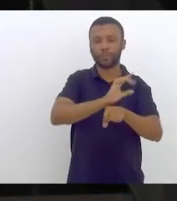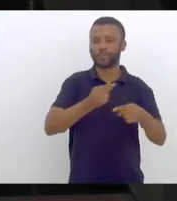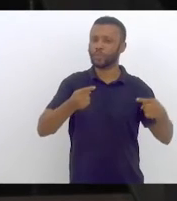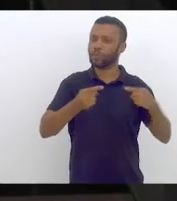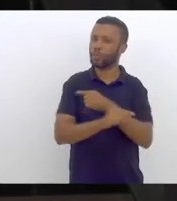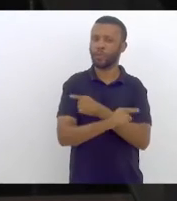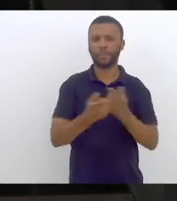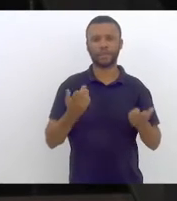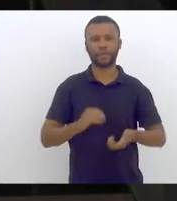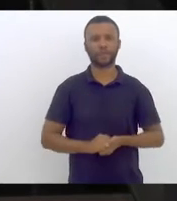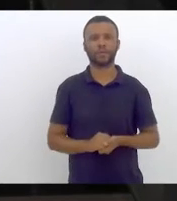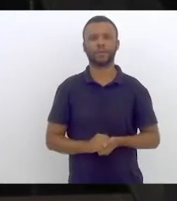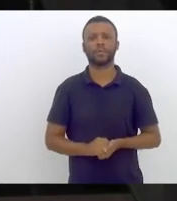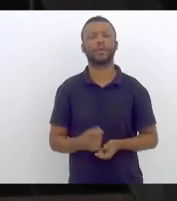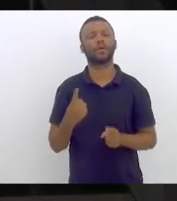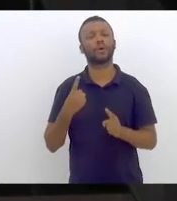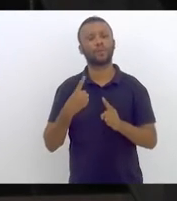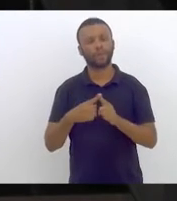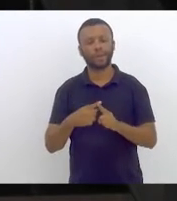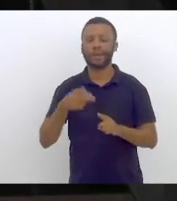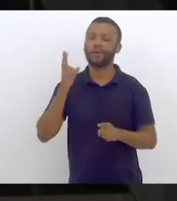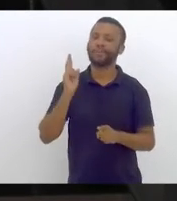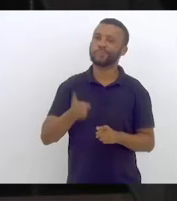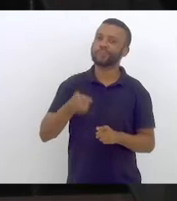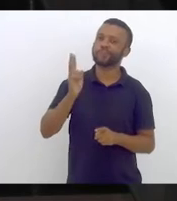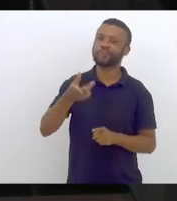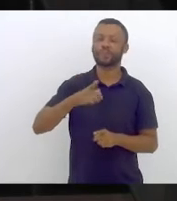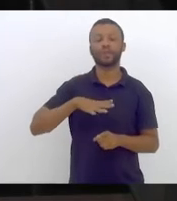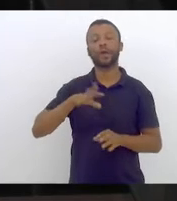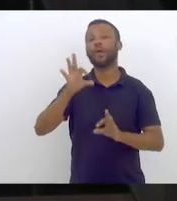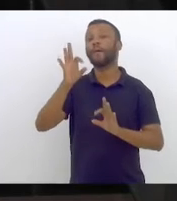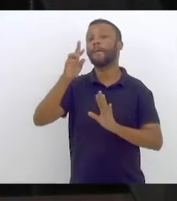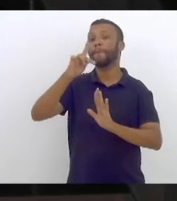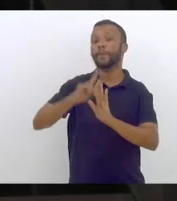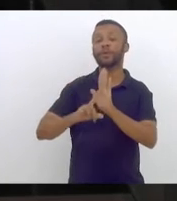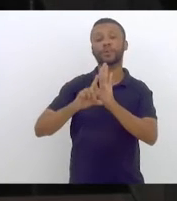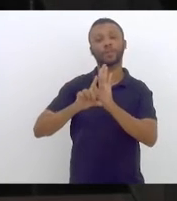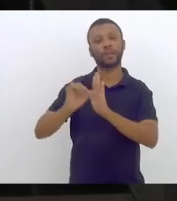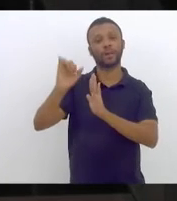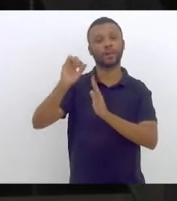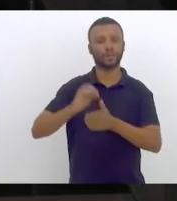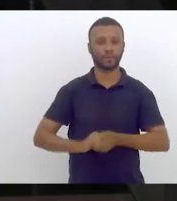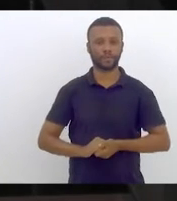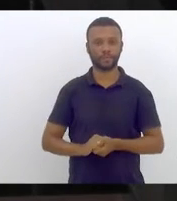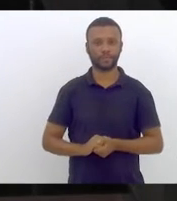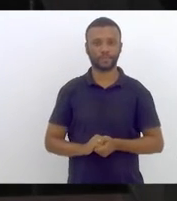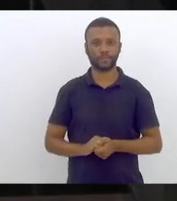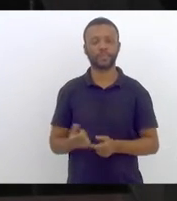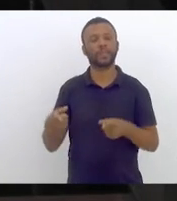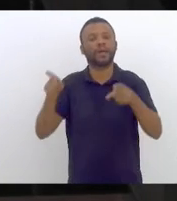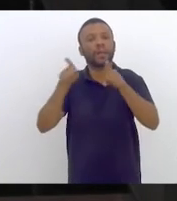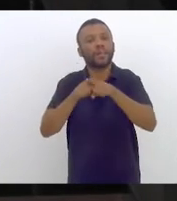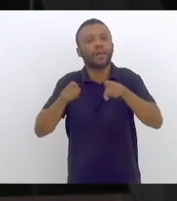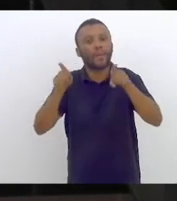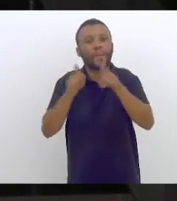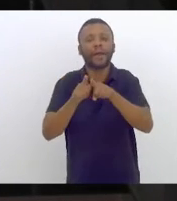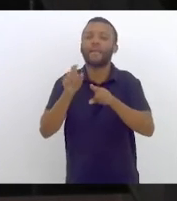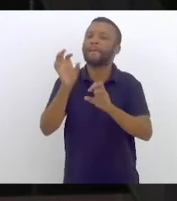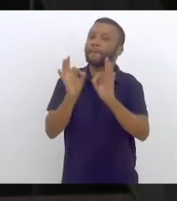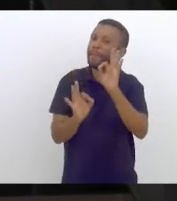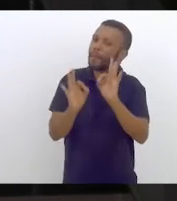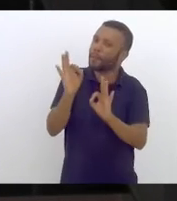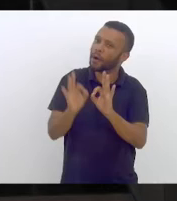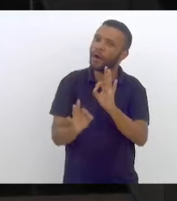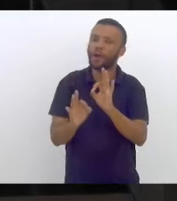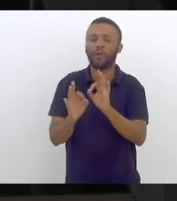inconstitucionais, porque tinha que ser o projeto de lei. E até mesmo isso fizeram, mandaram um